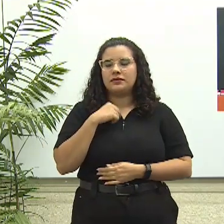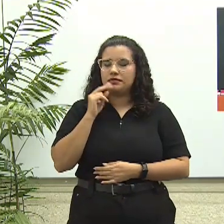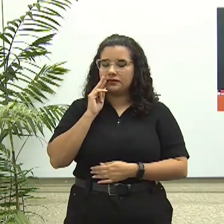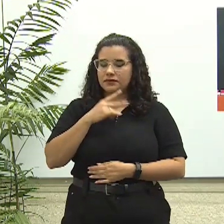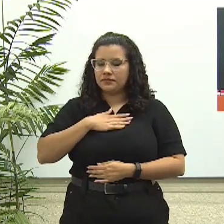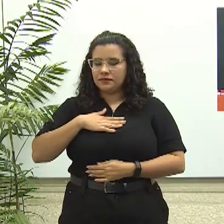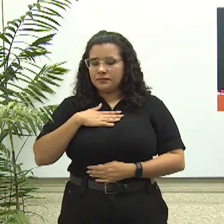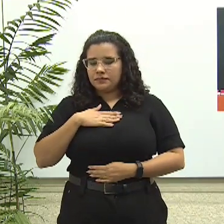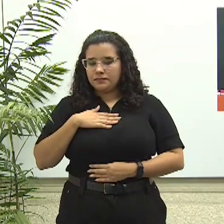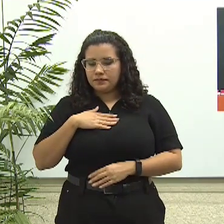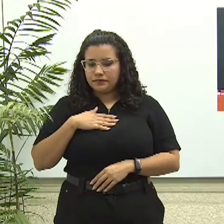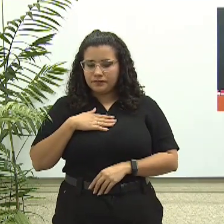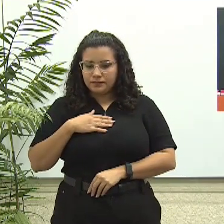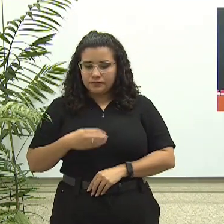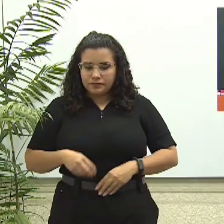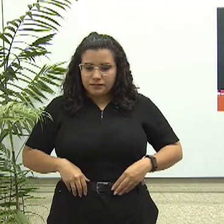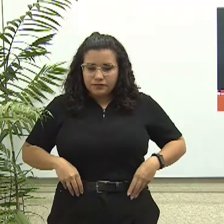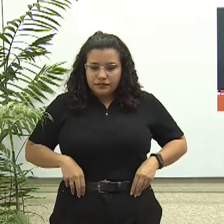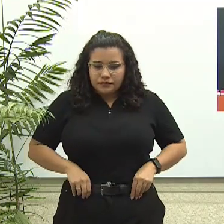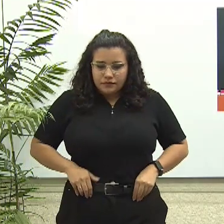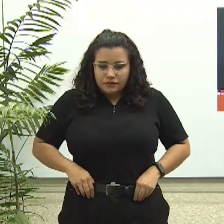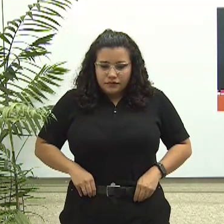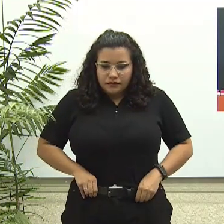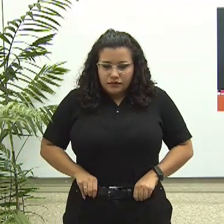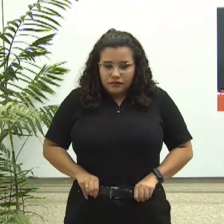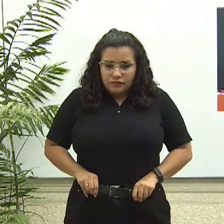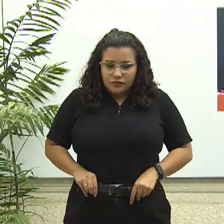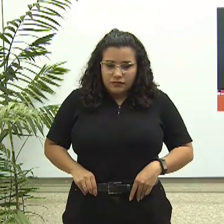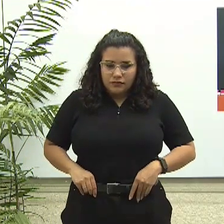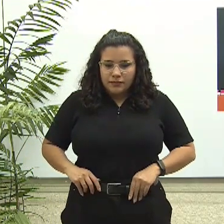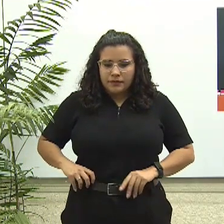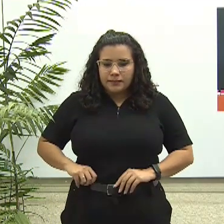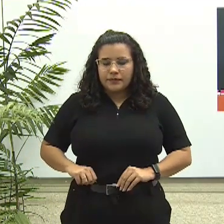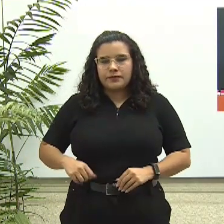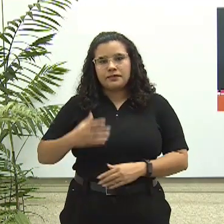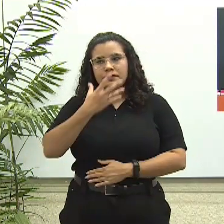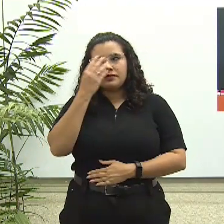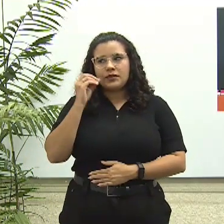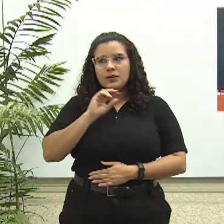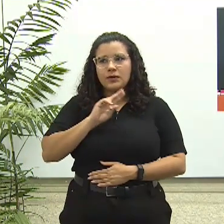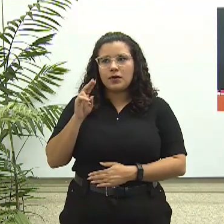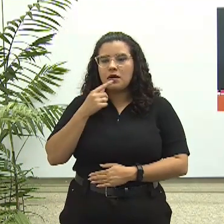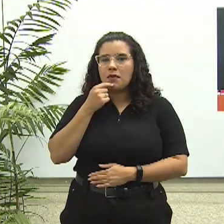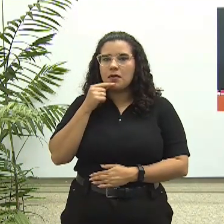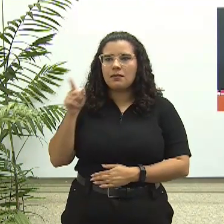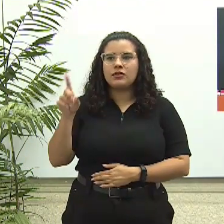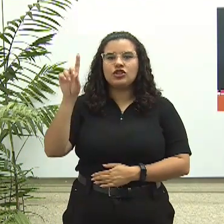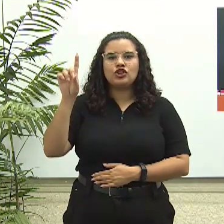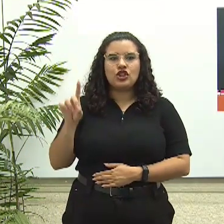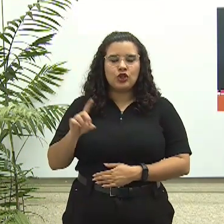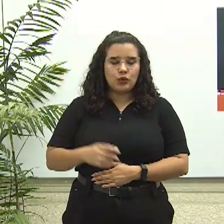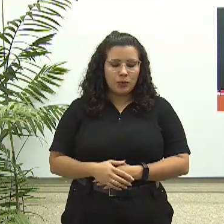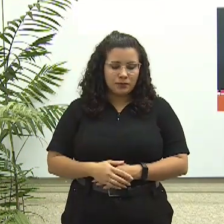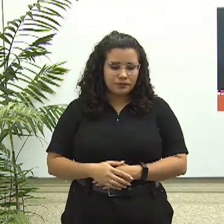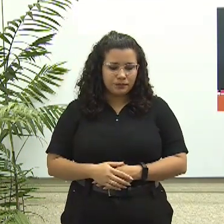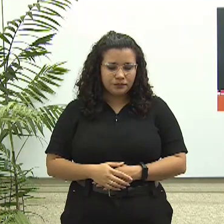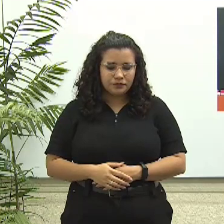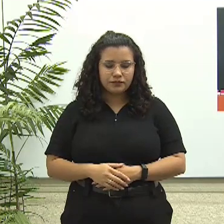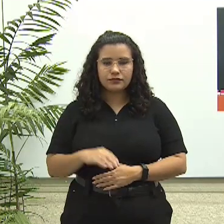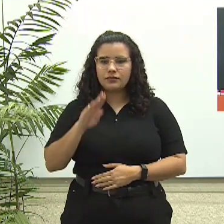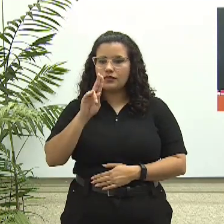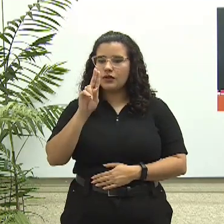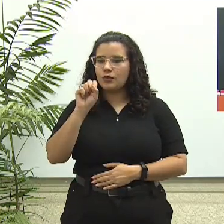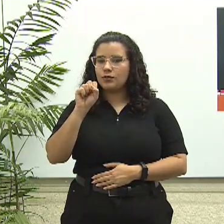o diretor Como chama o diretor Pera aí que eu vou falar ele chama eh aqui Boots